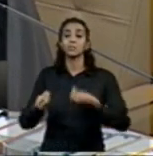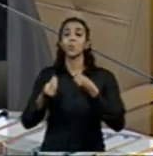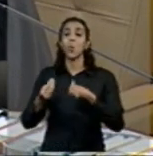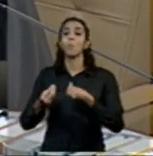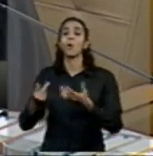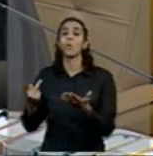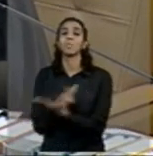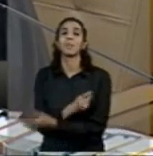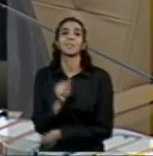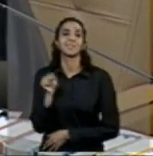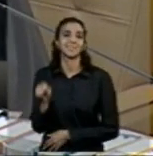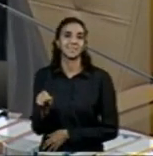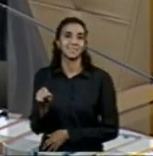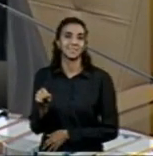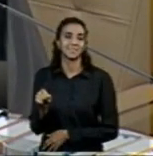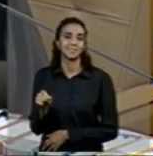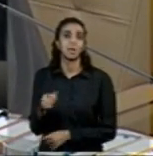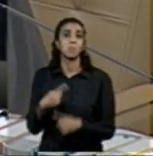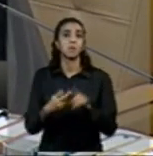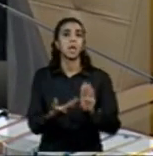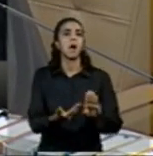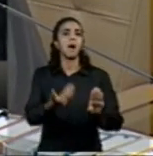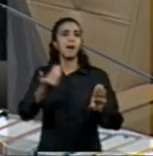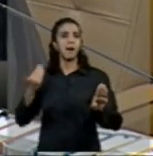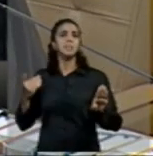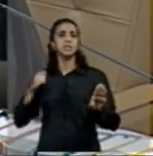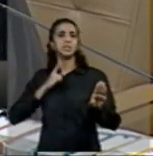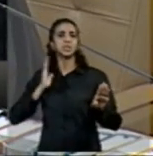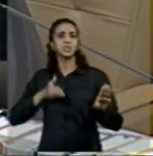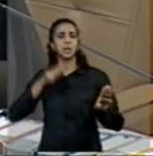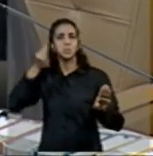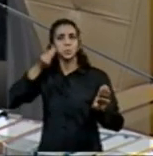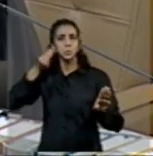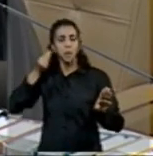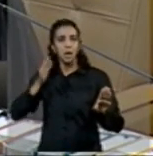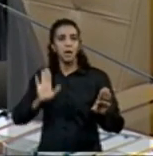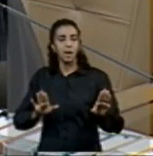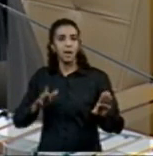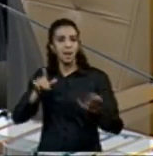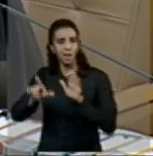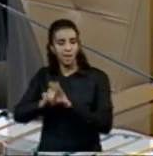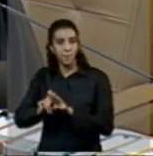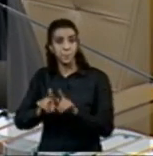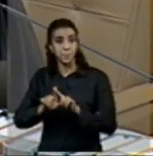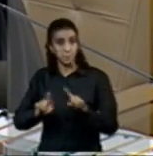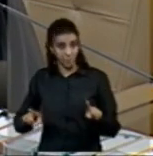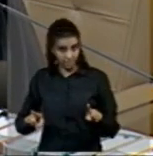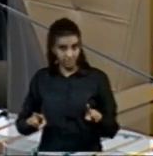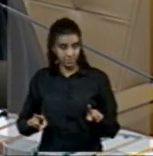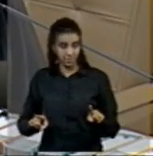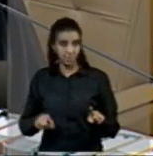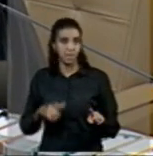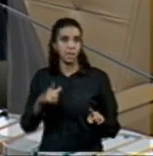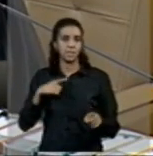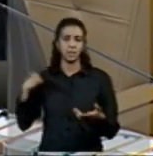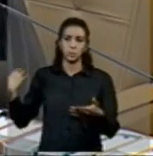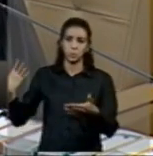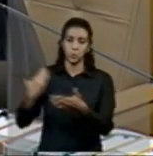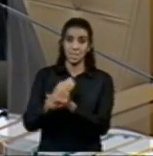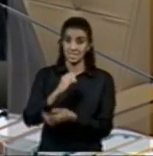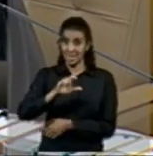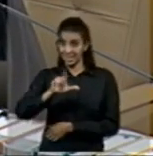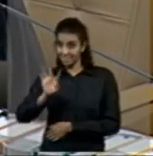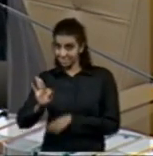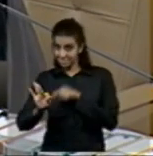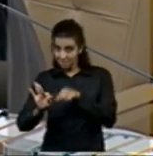que antecedeu previsões legais específicas a respeito. Todavia, o aparato jurídico desenvolvido na CLT